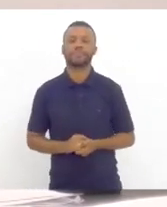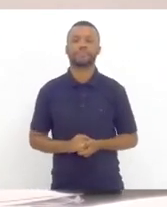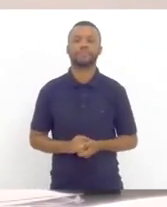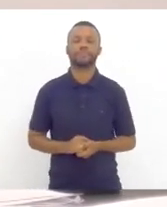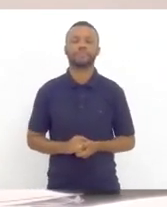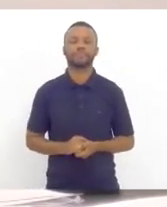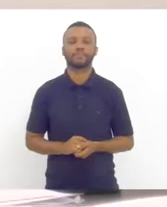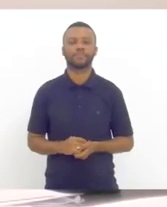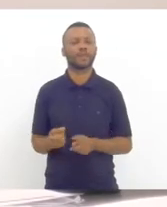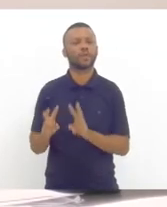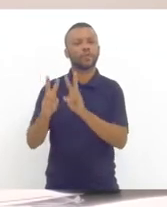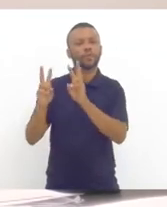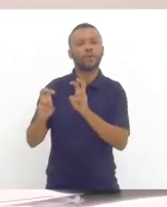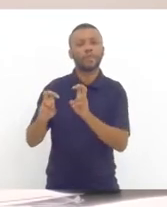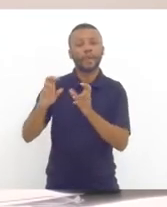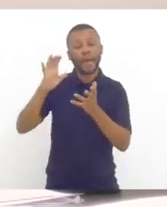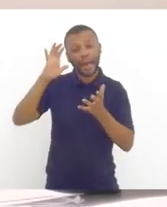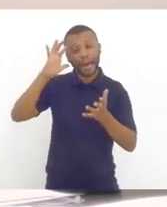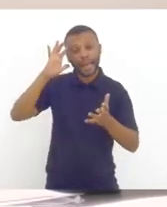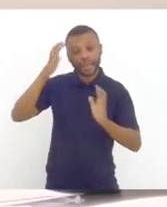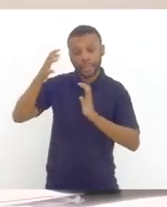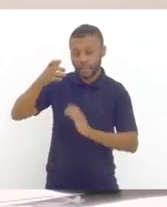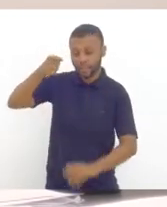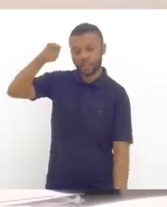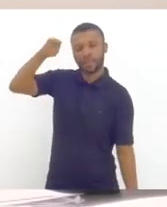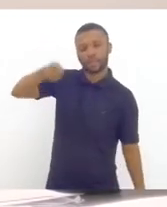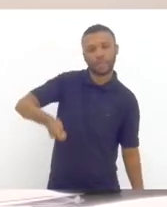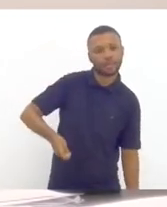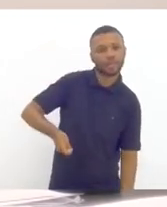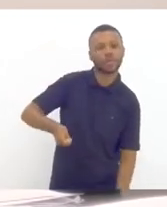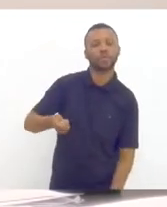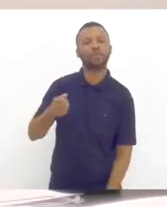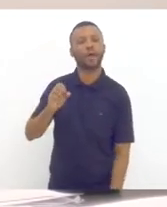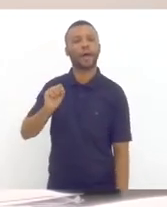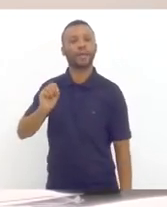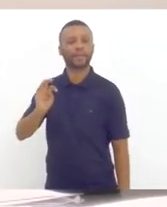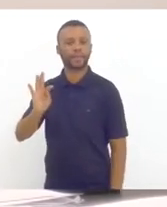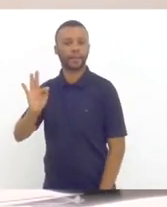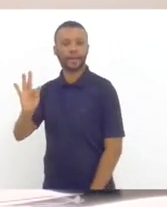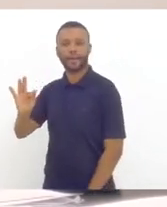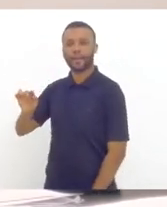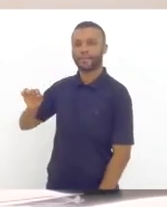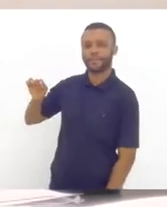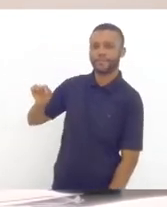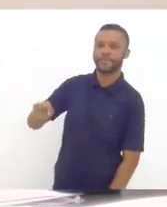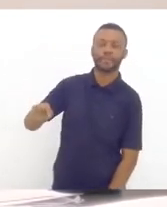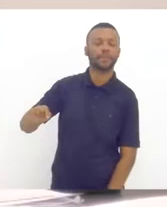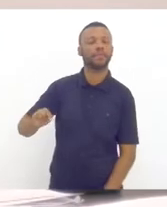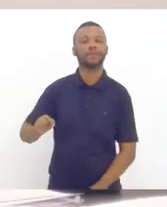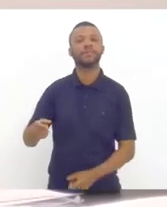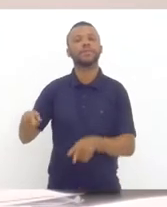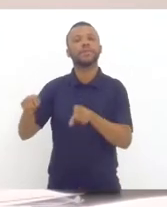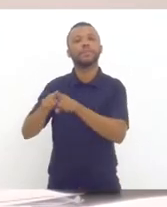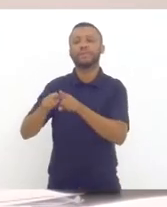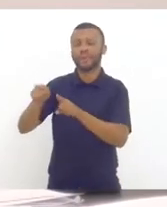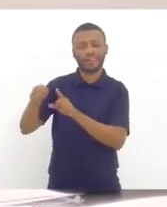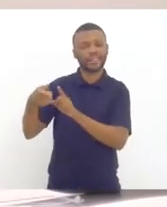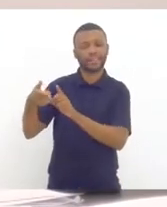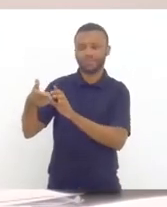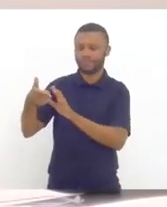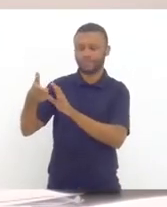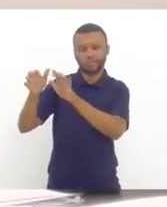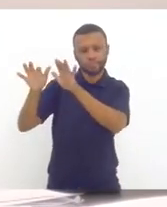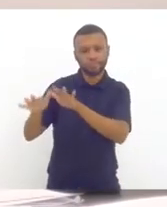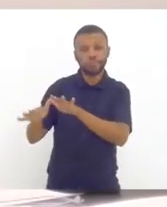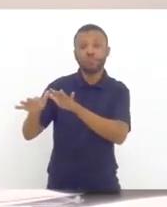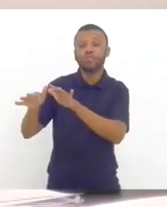a decisão do Supremo, e também a decisão do Supremo diz que temos